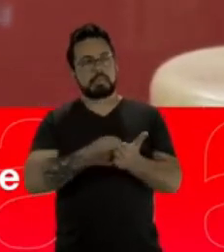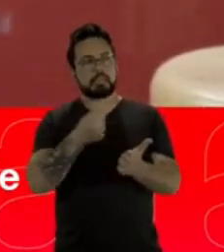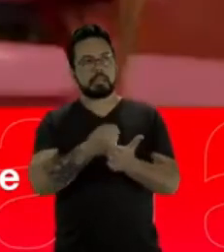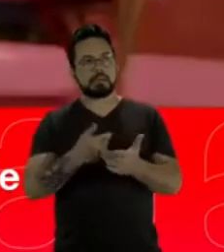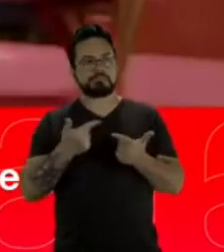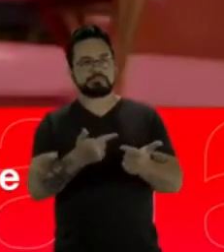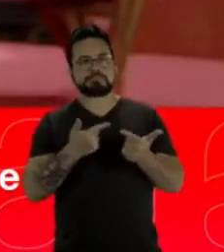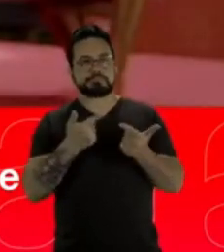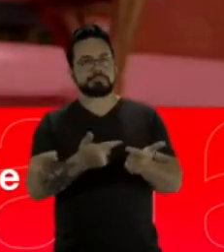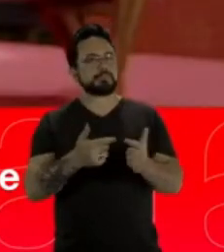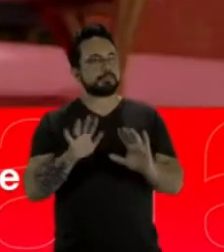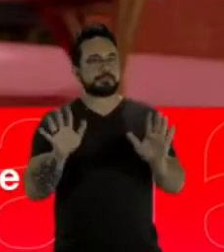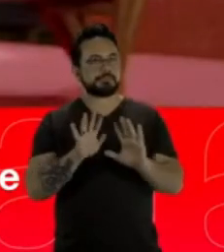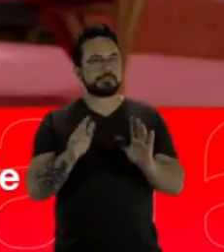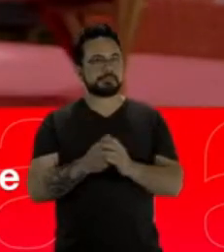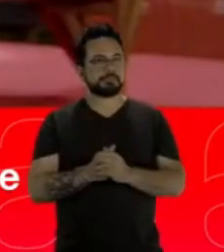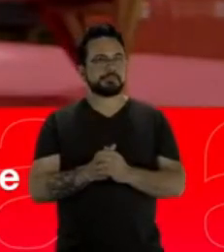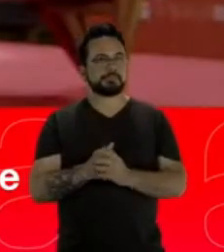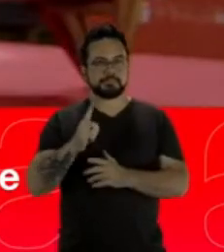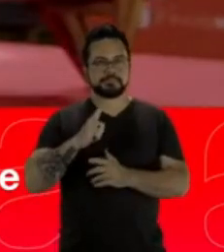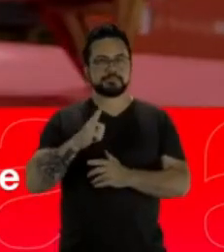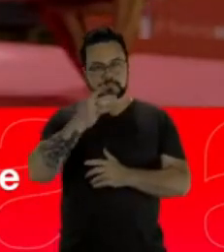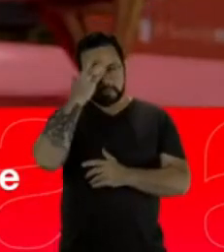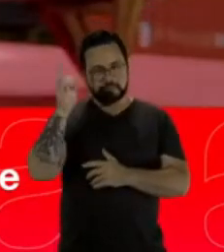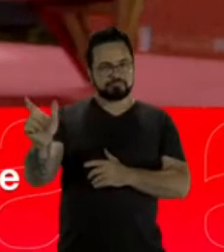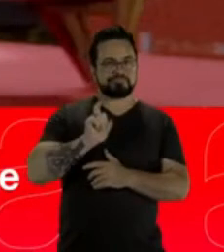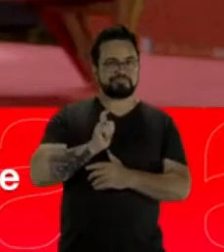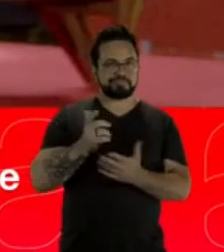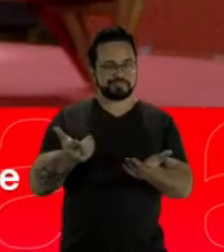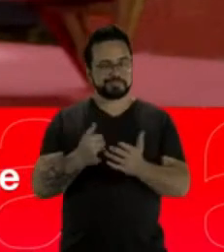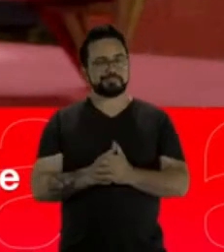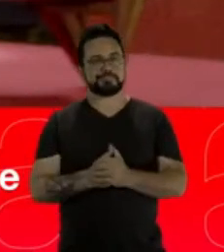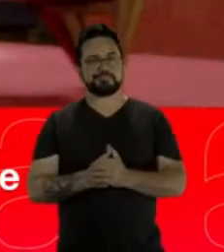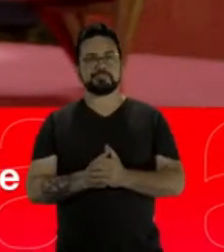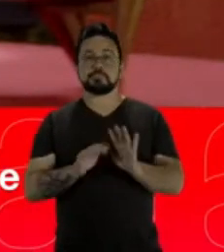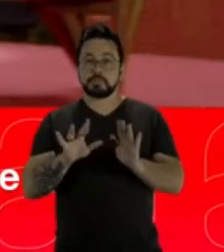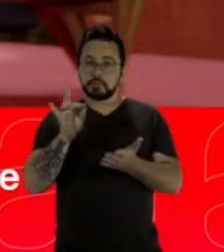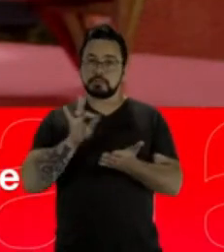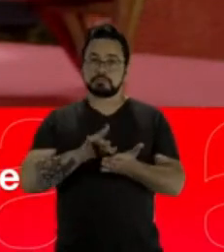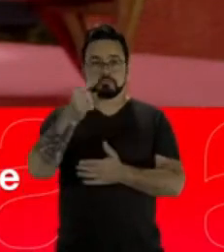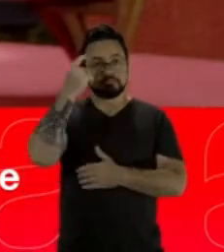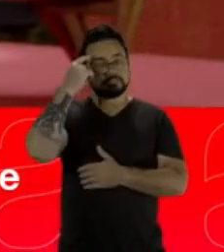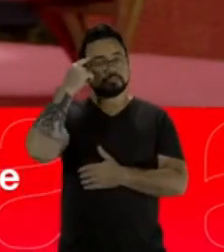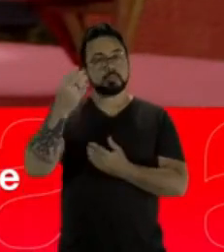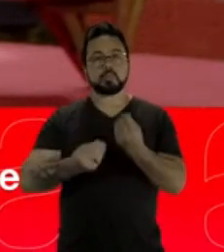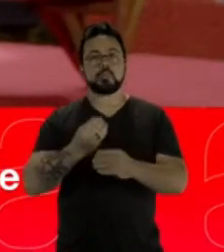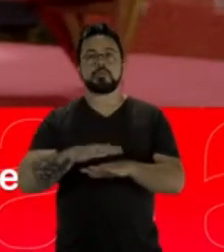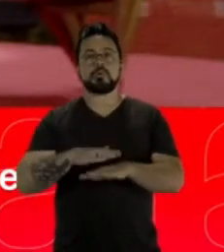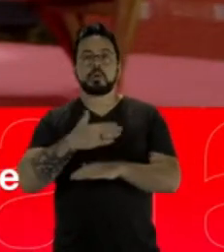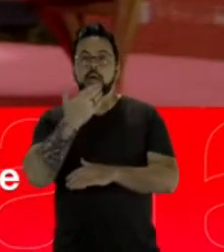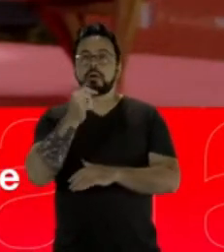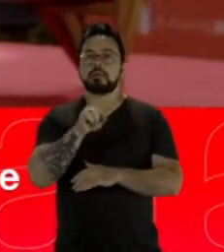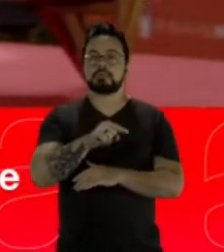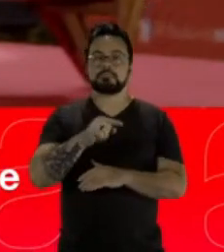eco chato, né? A gente escuta muito isso, né? Mas é realmente você pensar em como é que eu posso melhorar